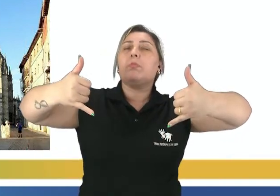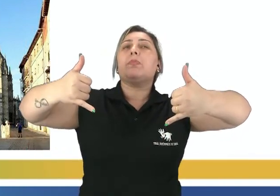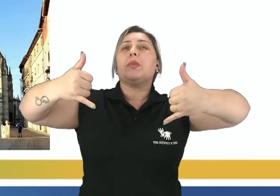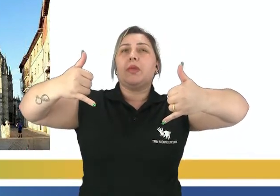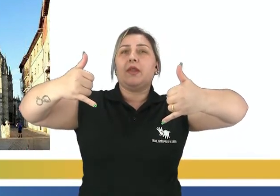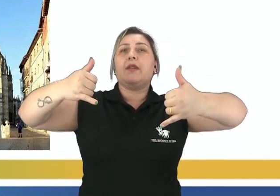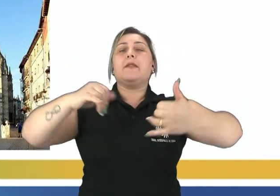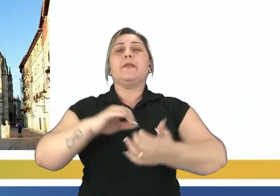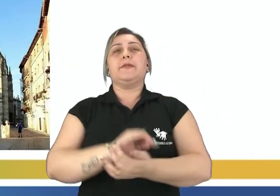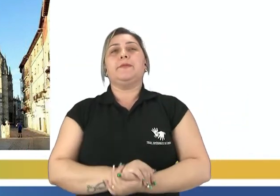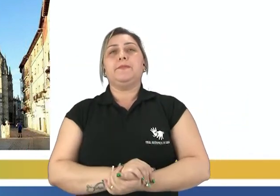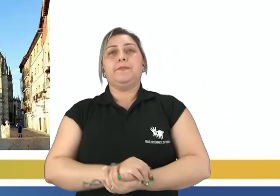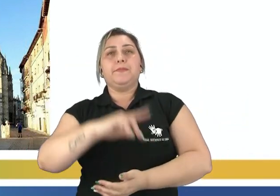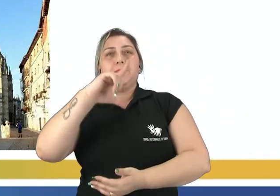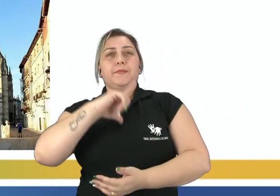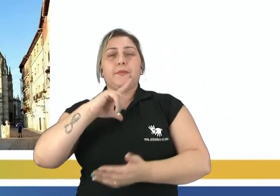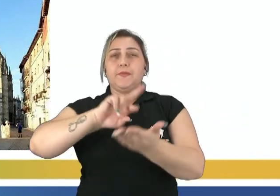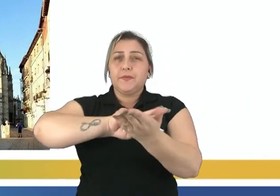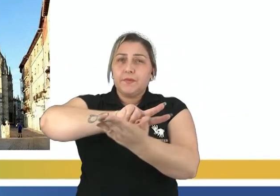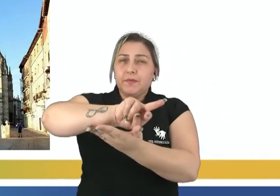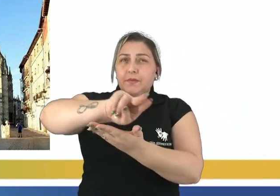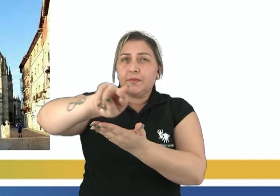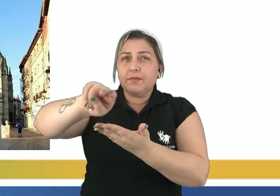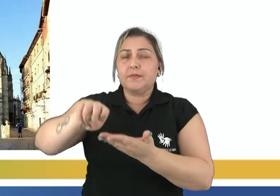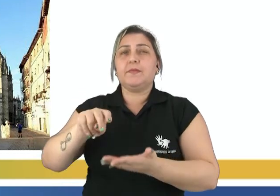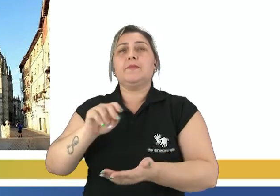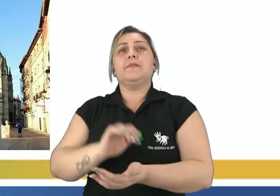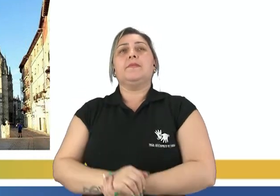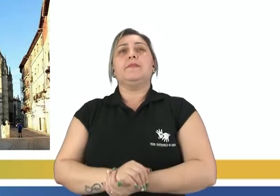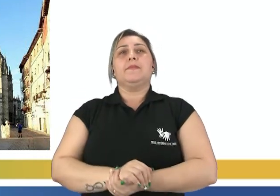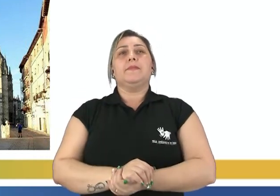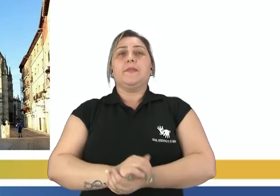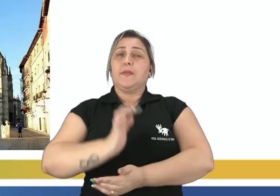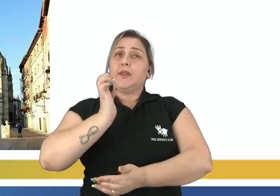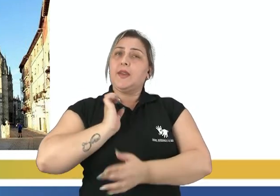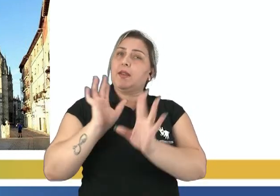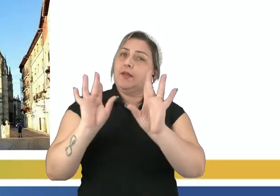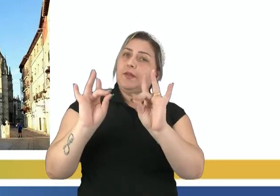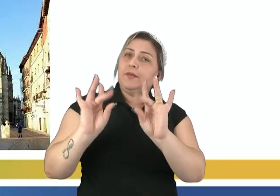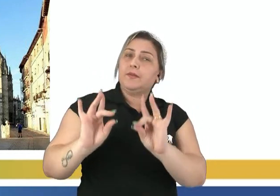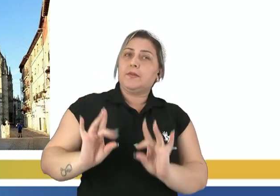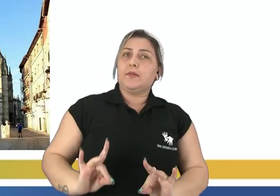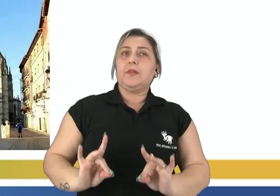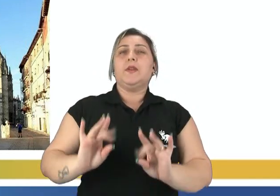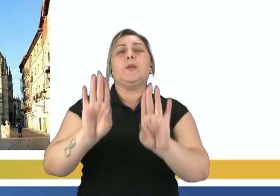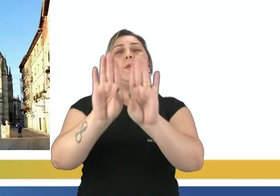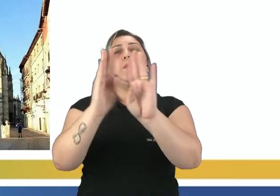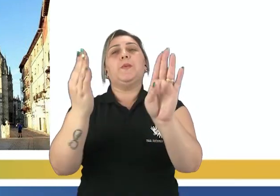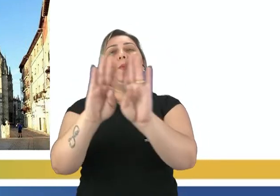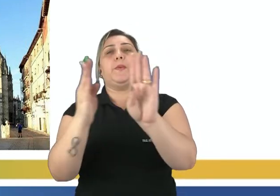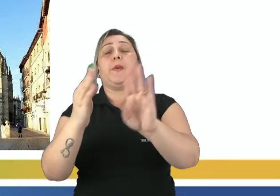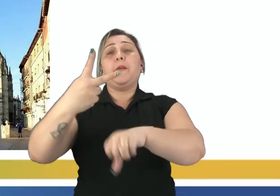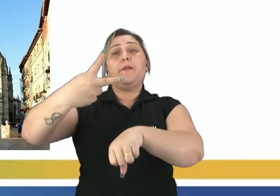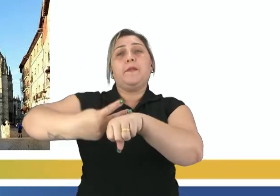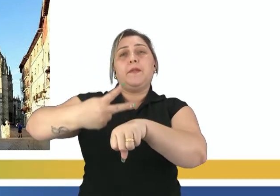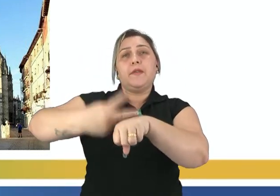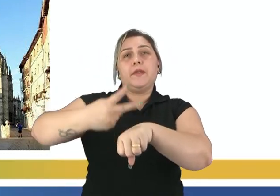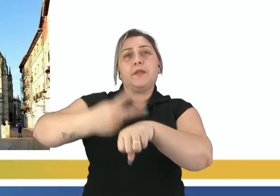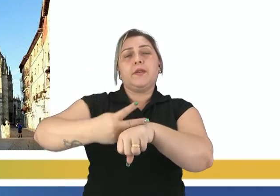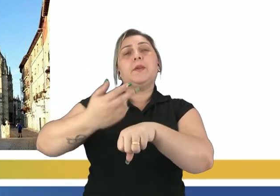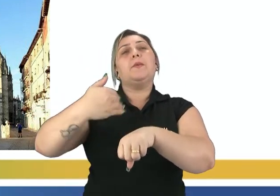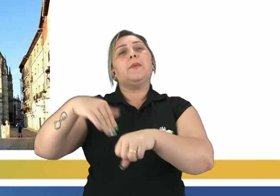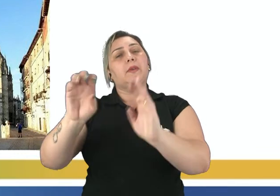bem finas, que tem muitas delas, com essas riquezas de detalhes e muitas janelas em vidro. Então, é mais